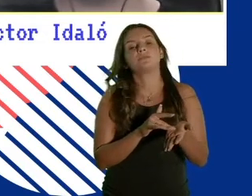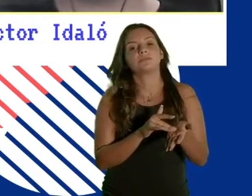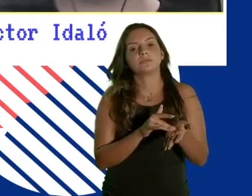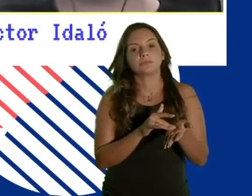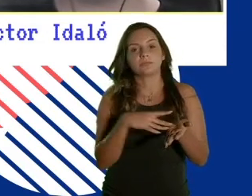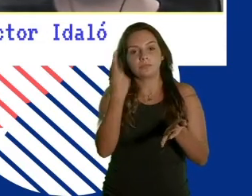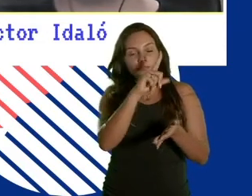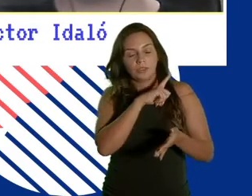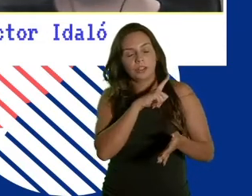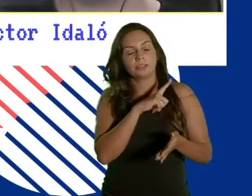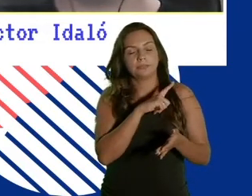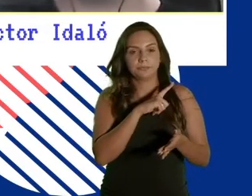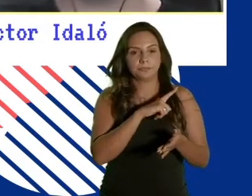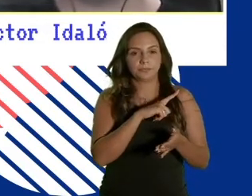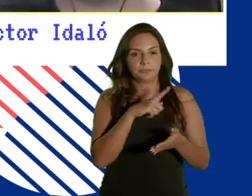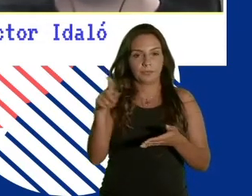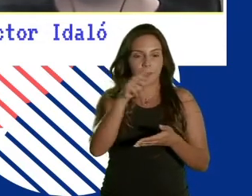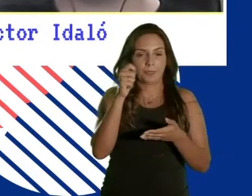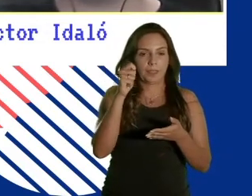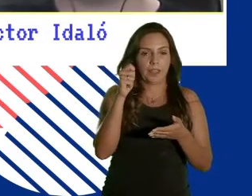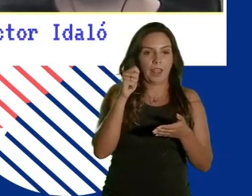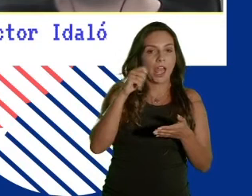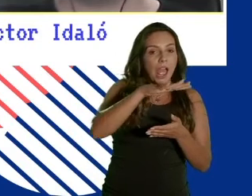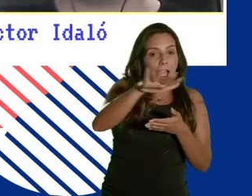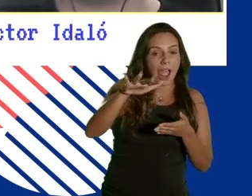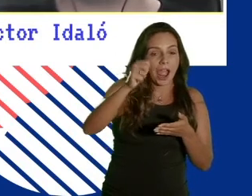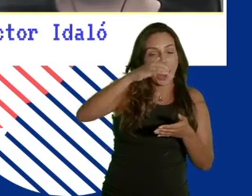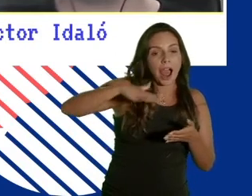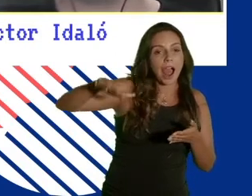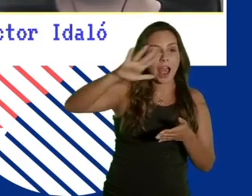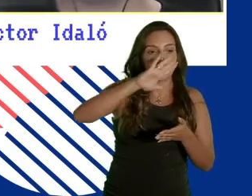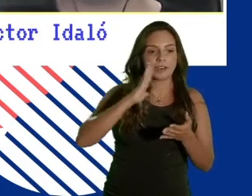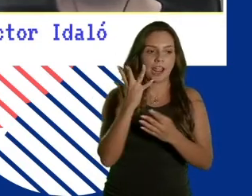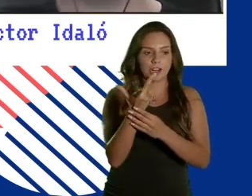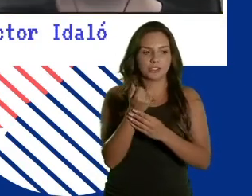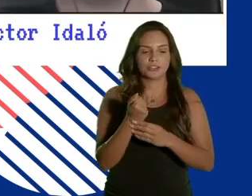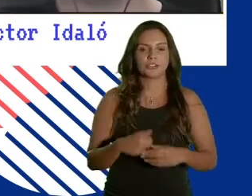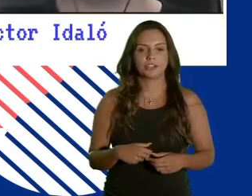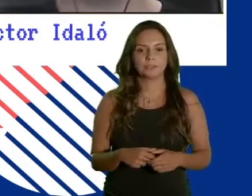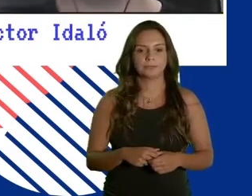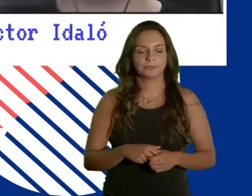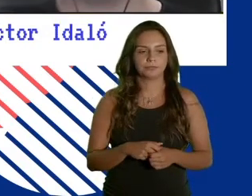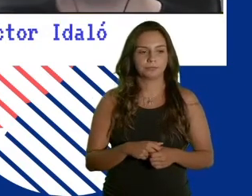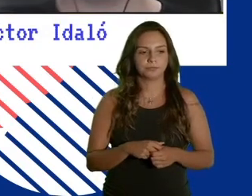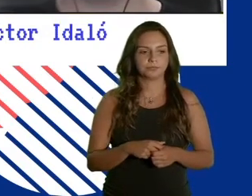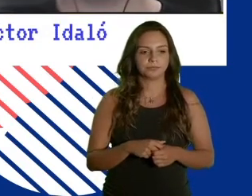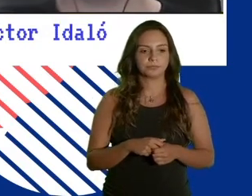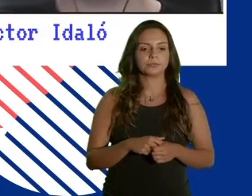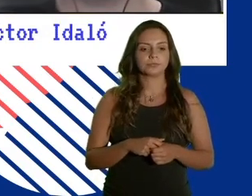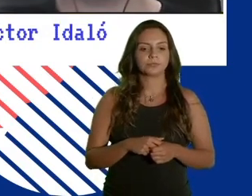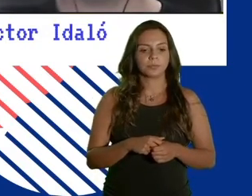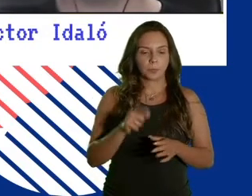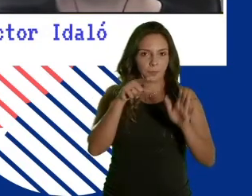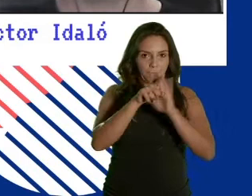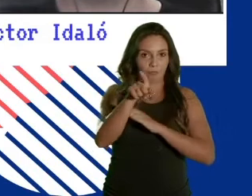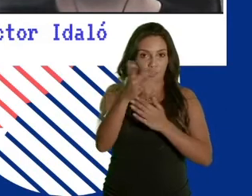digital que a gente está tendo que fazer nessa área artística durante a pandemia, né? Nesse caso, como você é jovem, né? Você é um